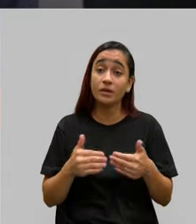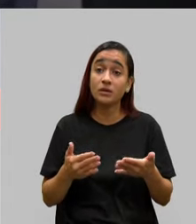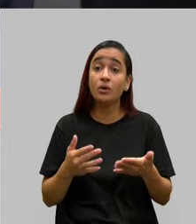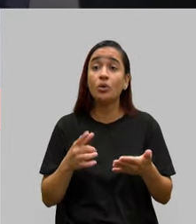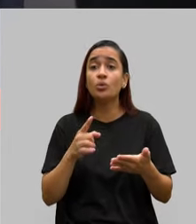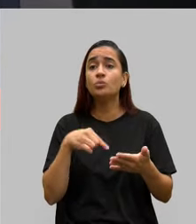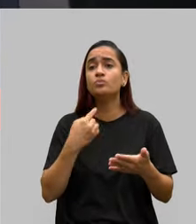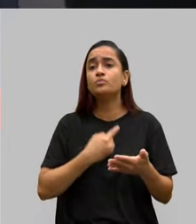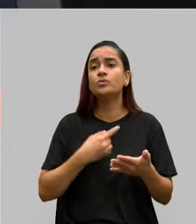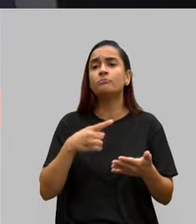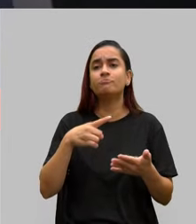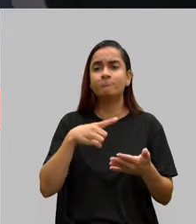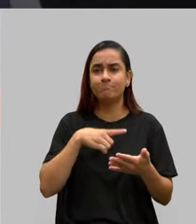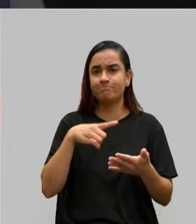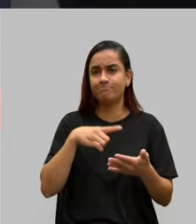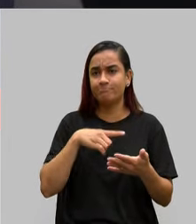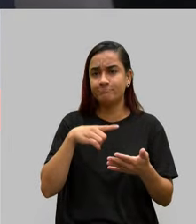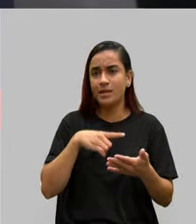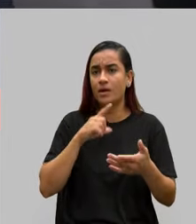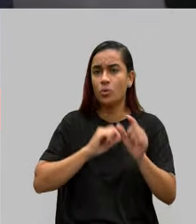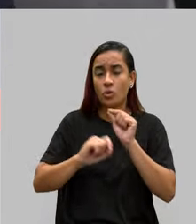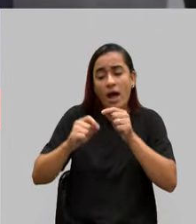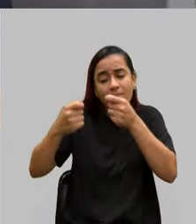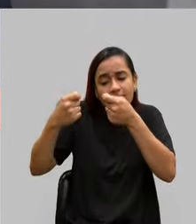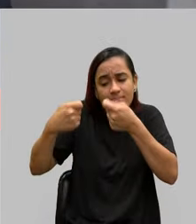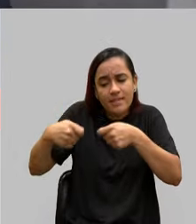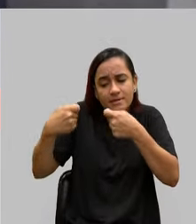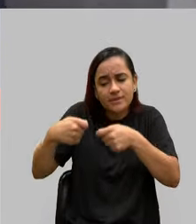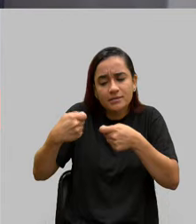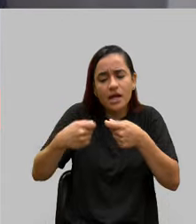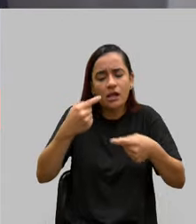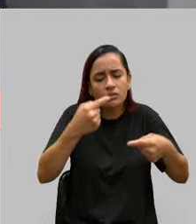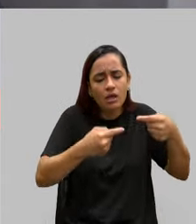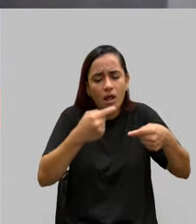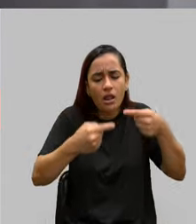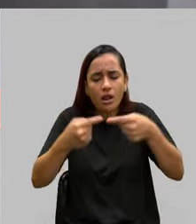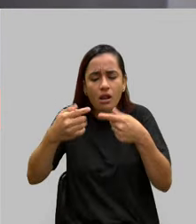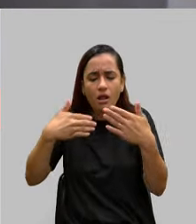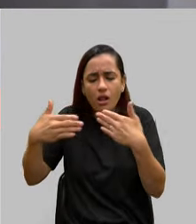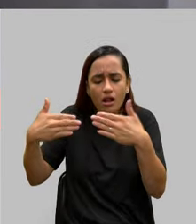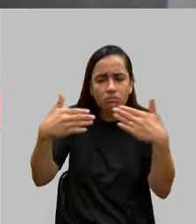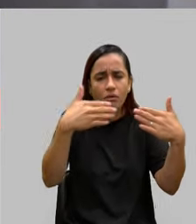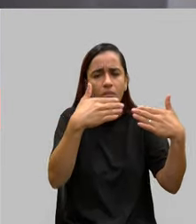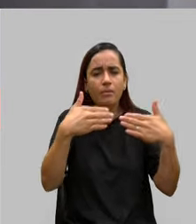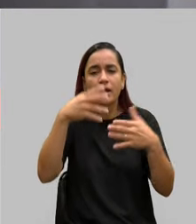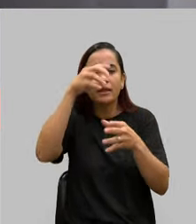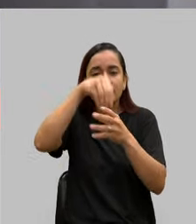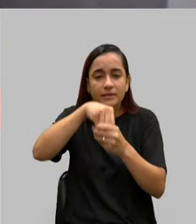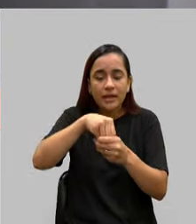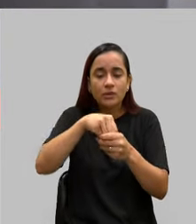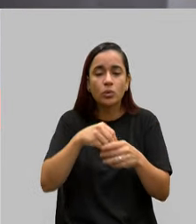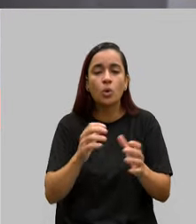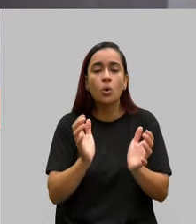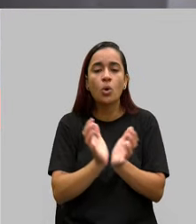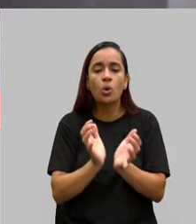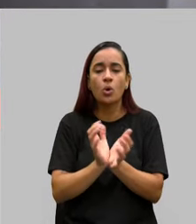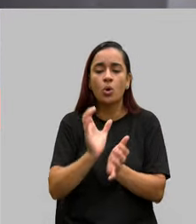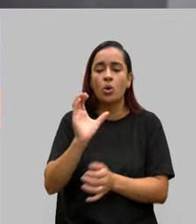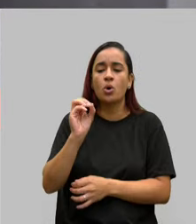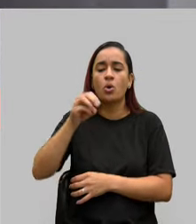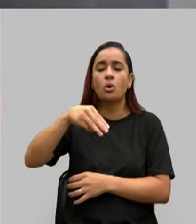a a necessidade de debater isso no comitê Estadual de Saúde ligado